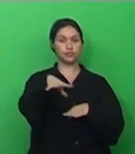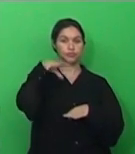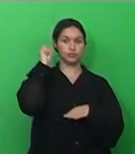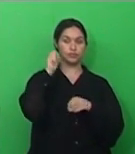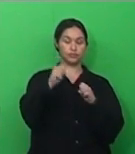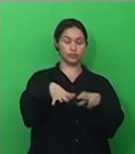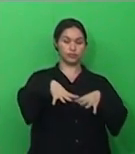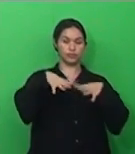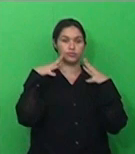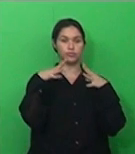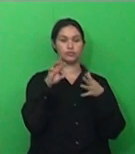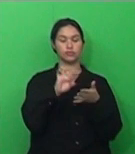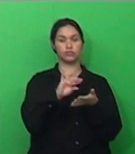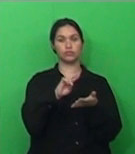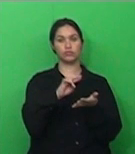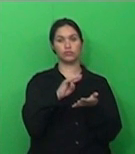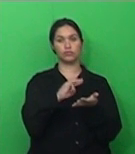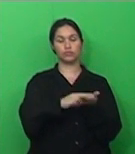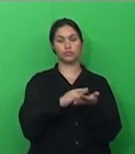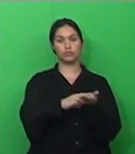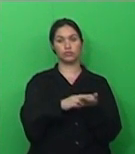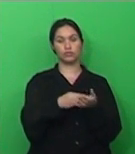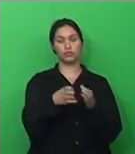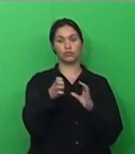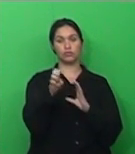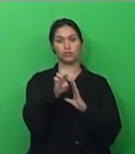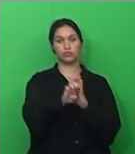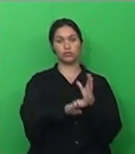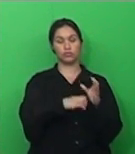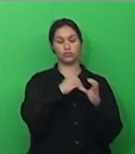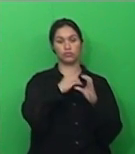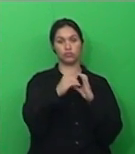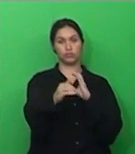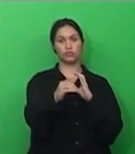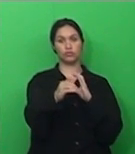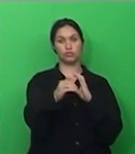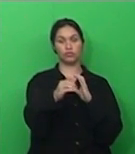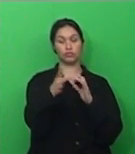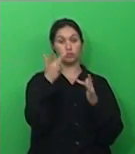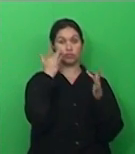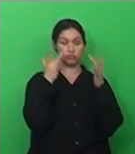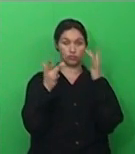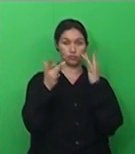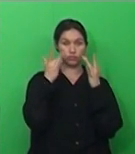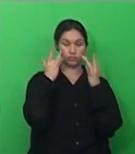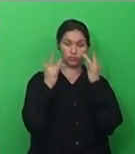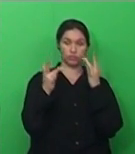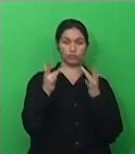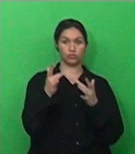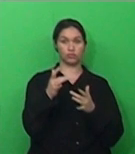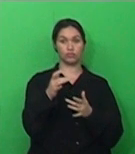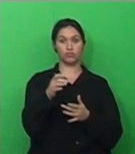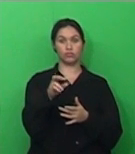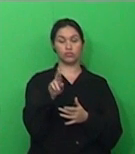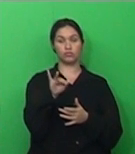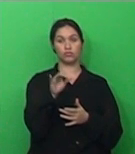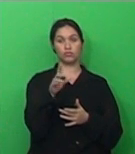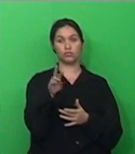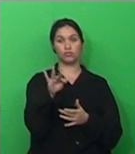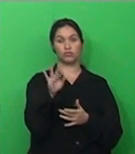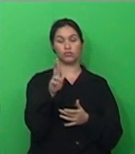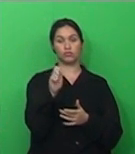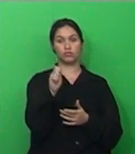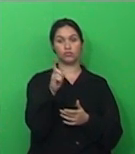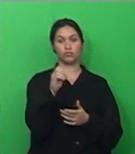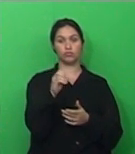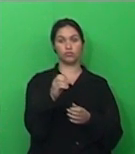forma regimental, o envio do expediente ao Grupo de Teatrinho de Teatro Cirquinho Revirado, da presente moção de aplauso, como segue.